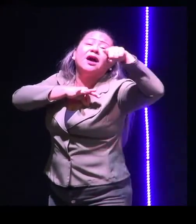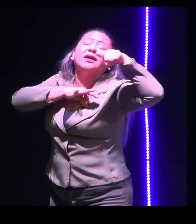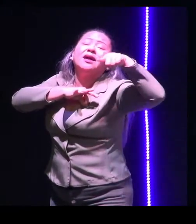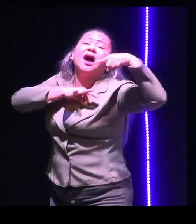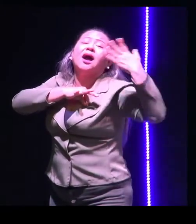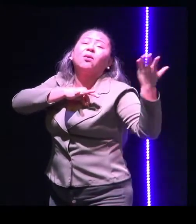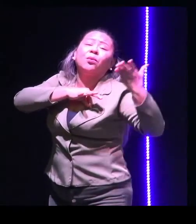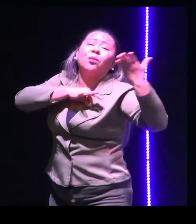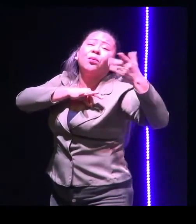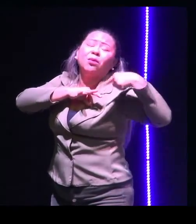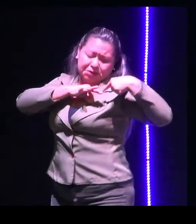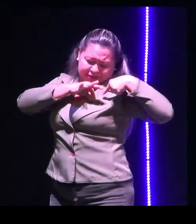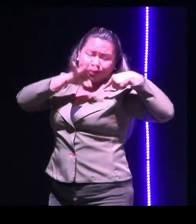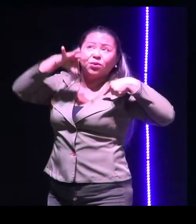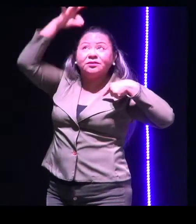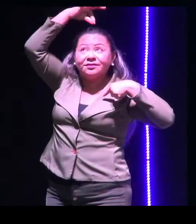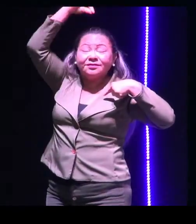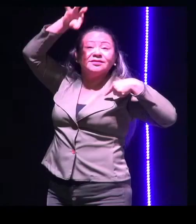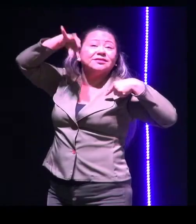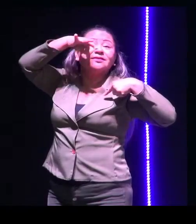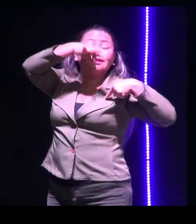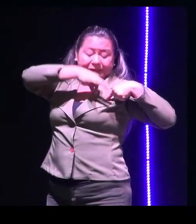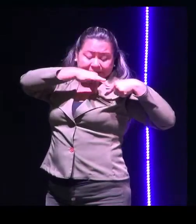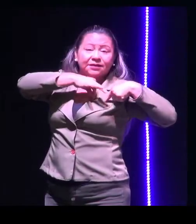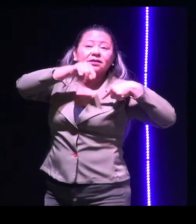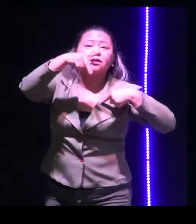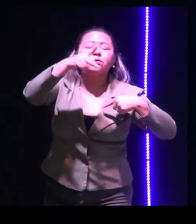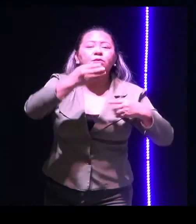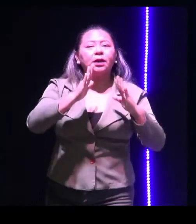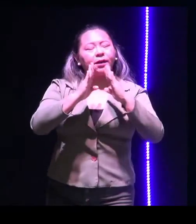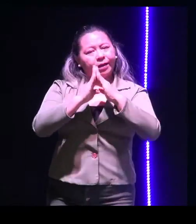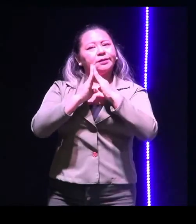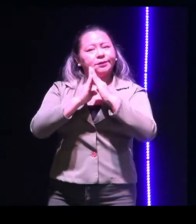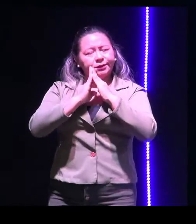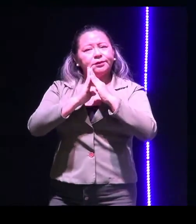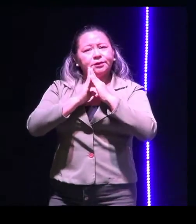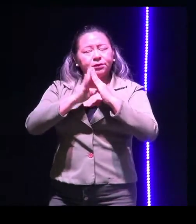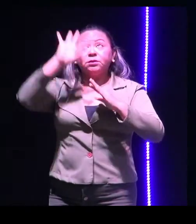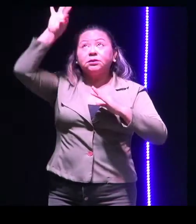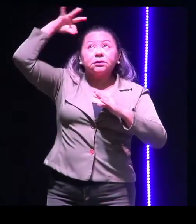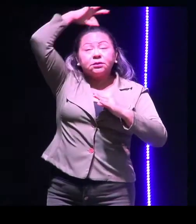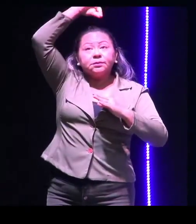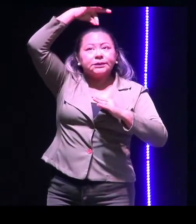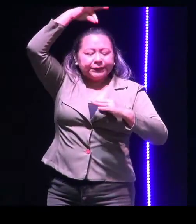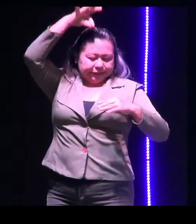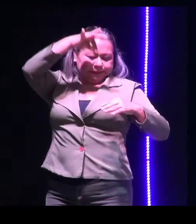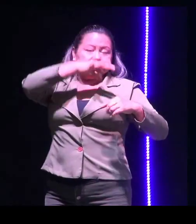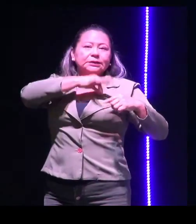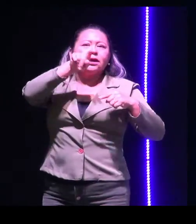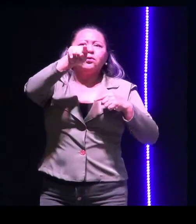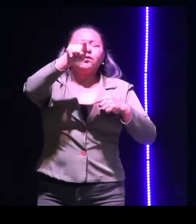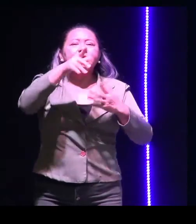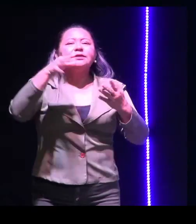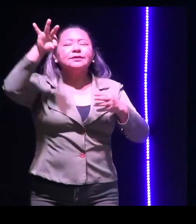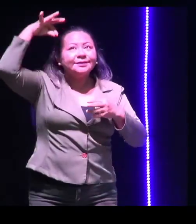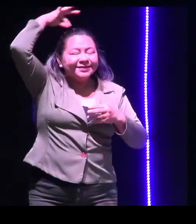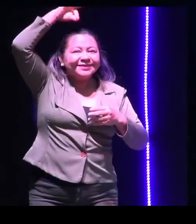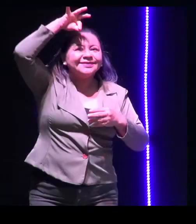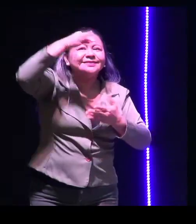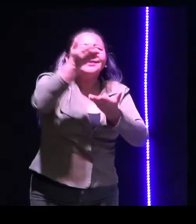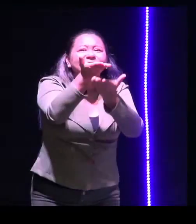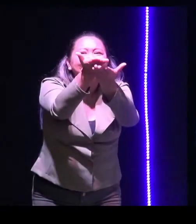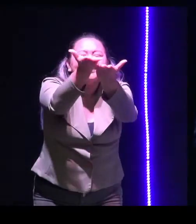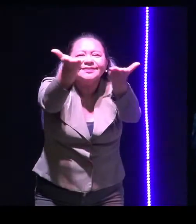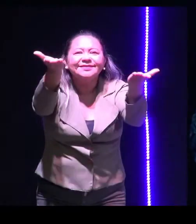você, você que está nos acompanhando pelo YouTube, você que está aí na sua casa. O Espírito de Deus também está aí com você, e Ele